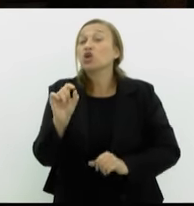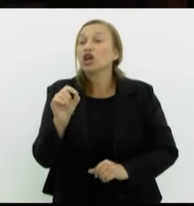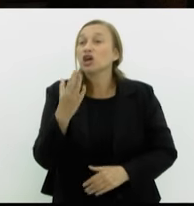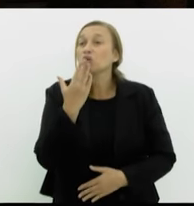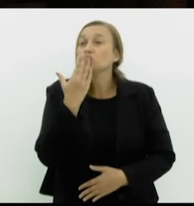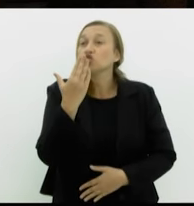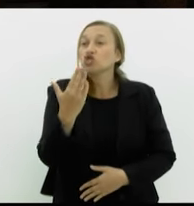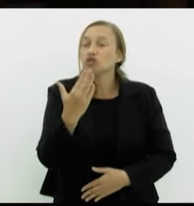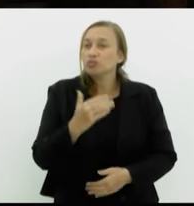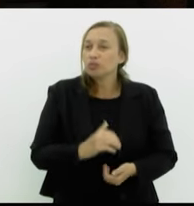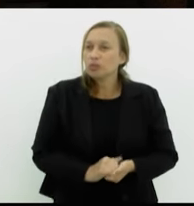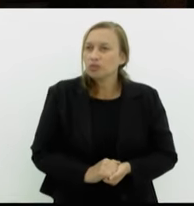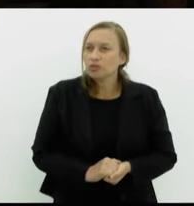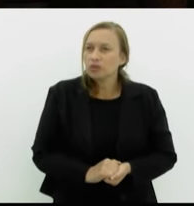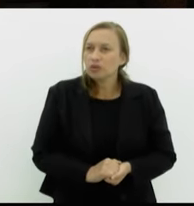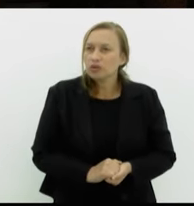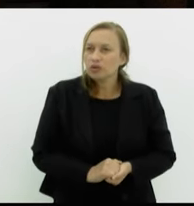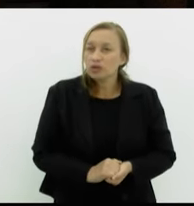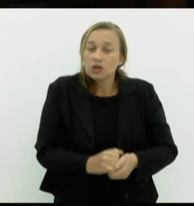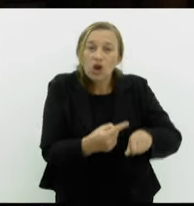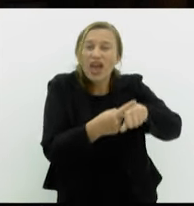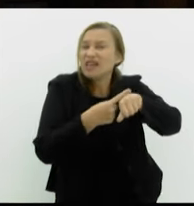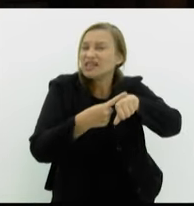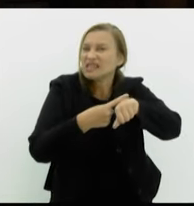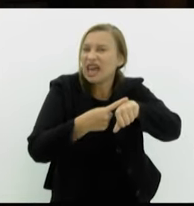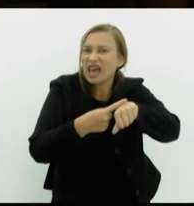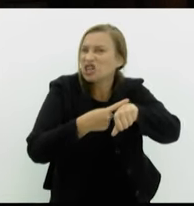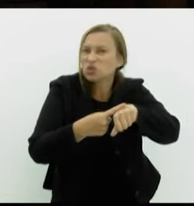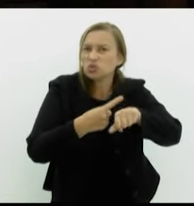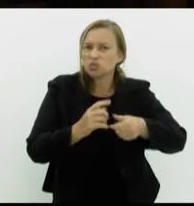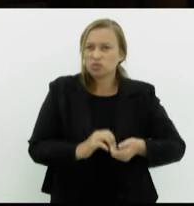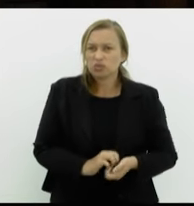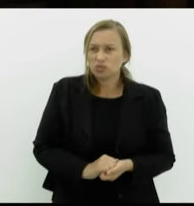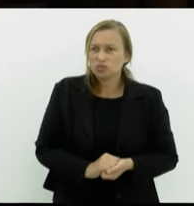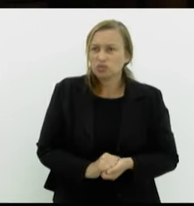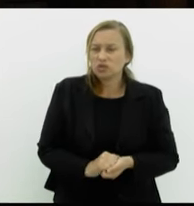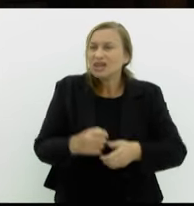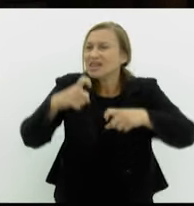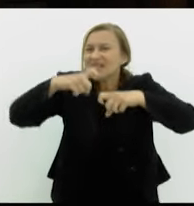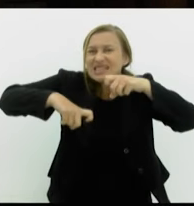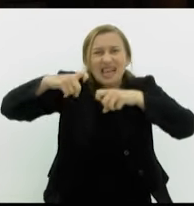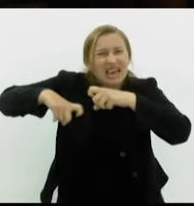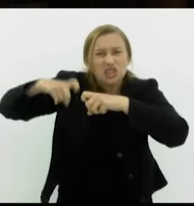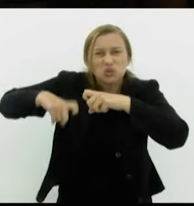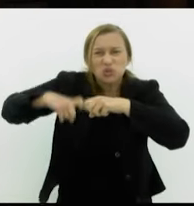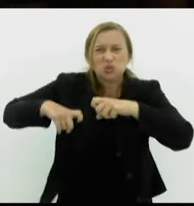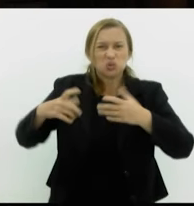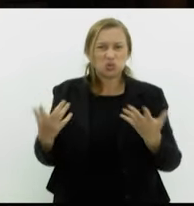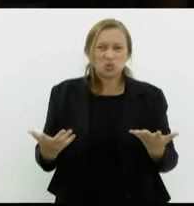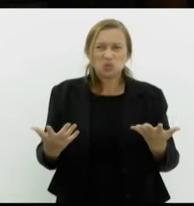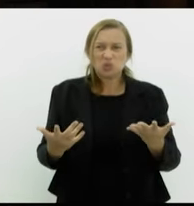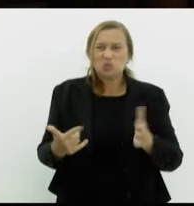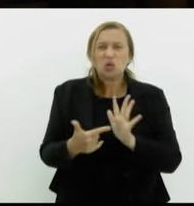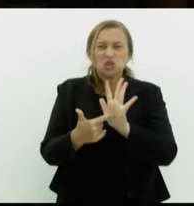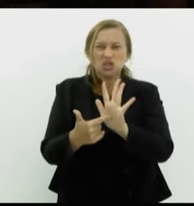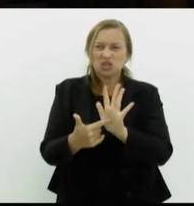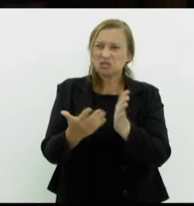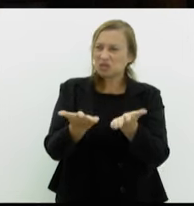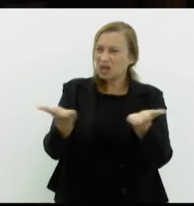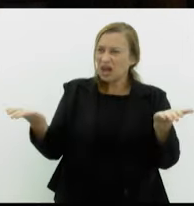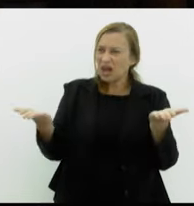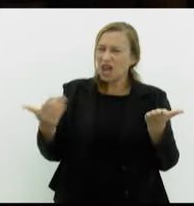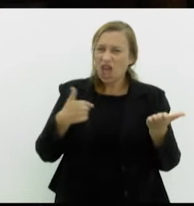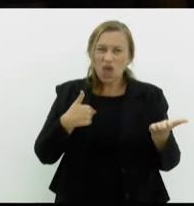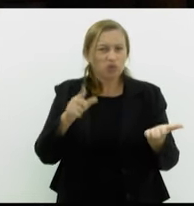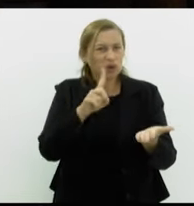de apresentação erótica, cenas obscenas. Então, isso eu não sou a